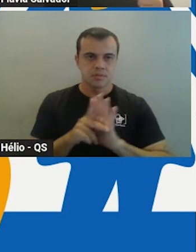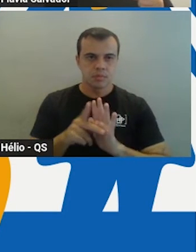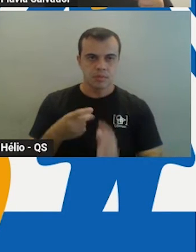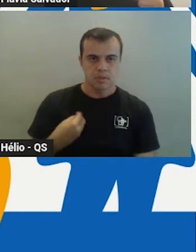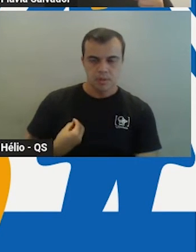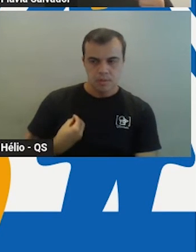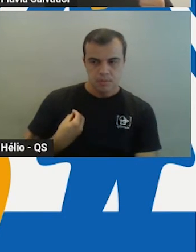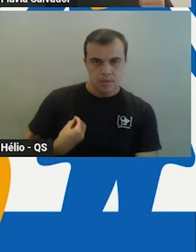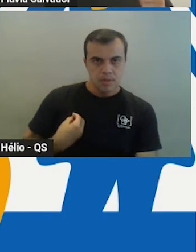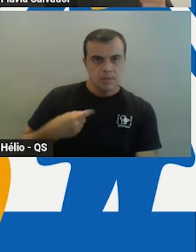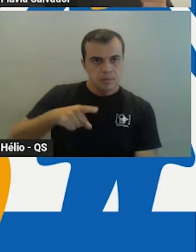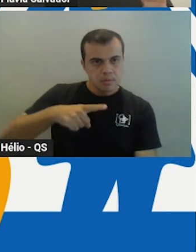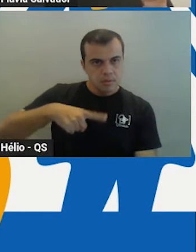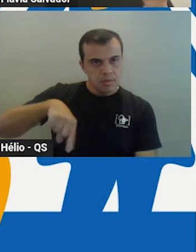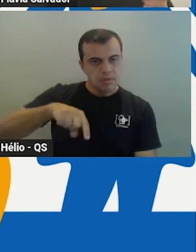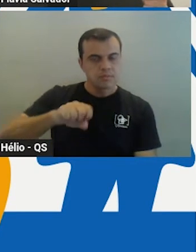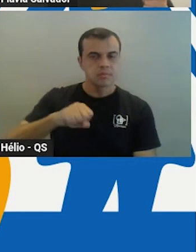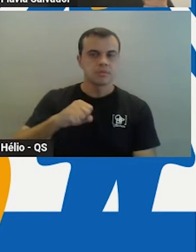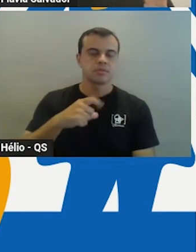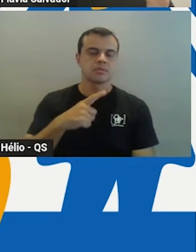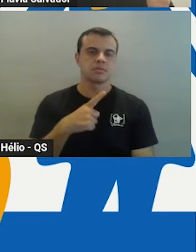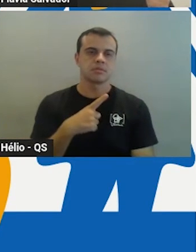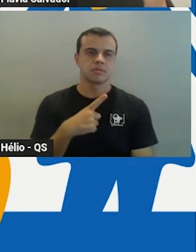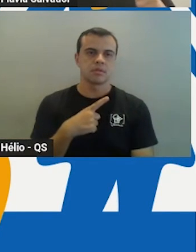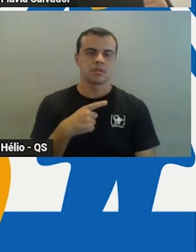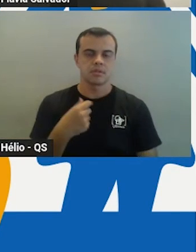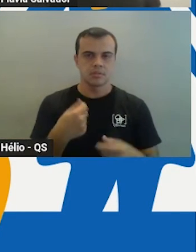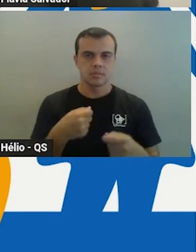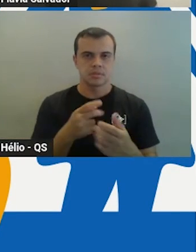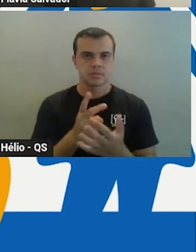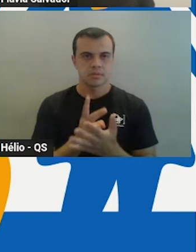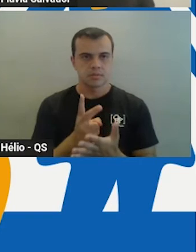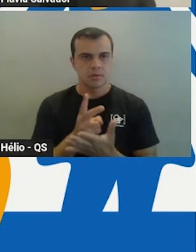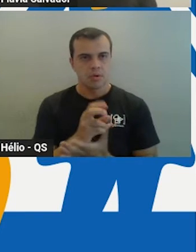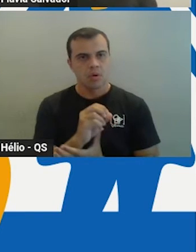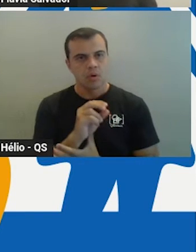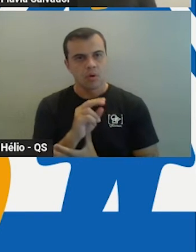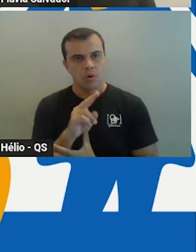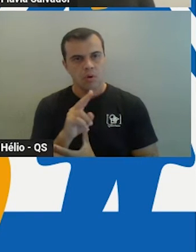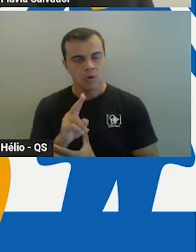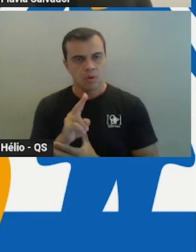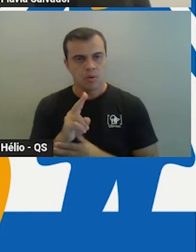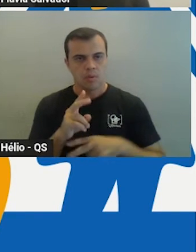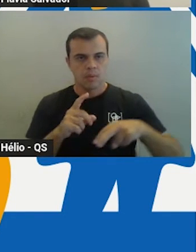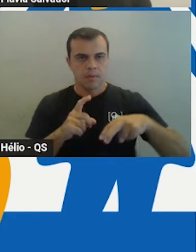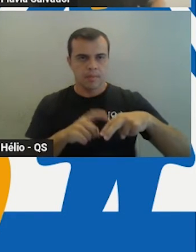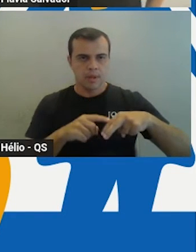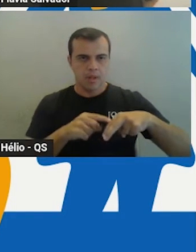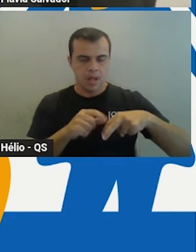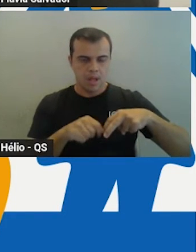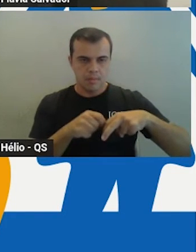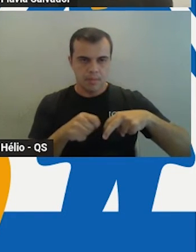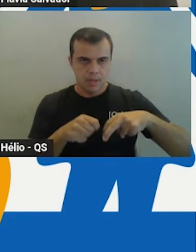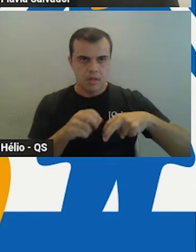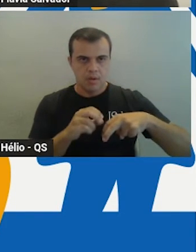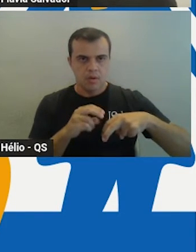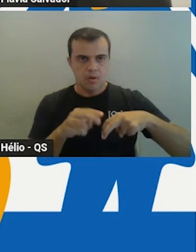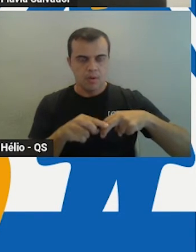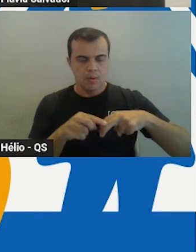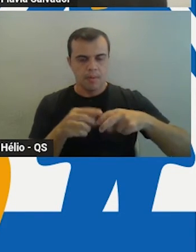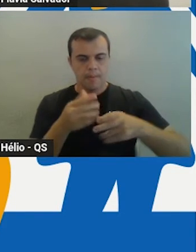participantes participarem, eles têm que estar ou com uma perna amarradinha, ou com